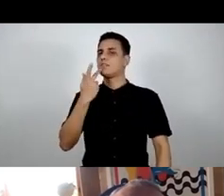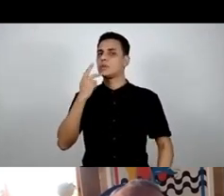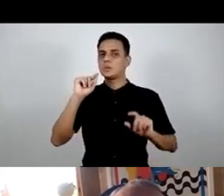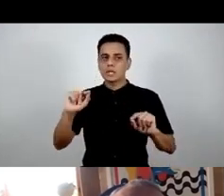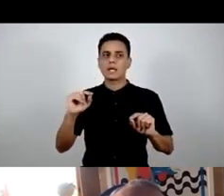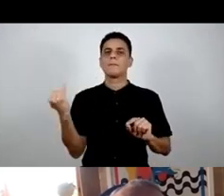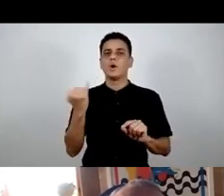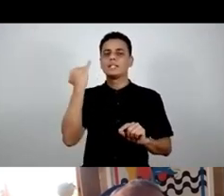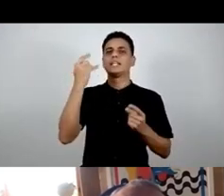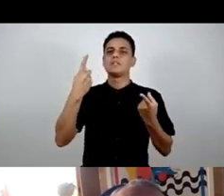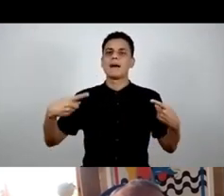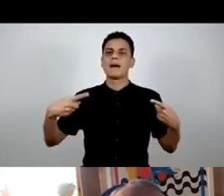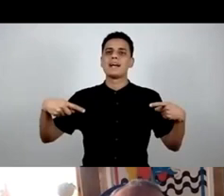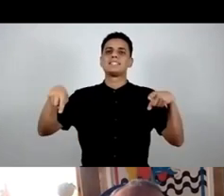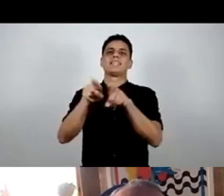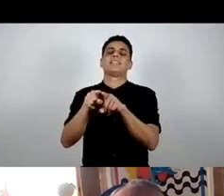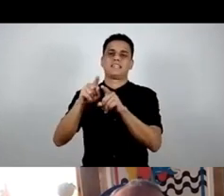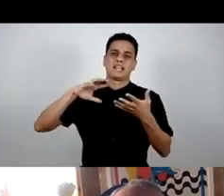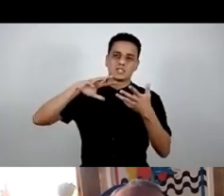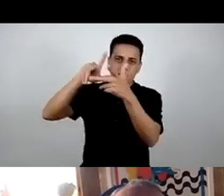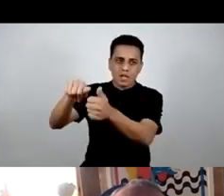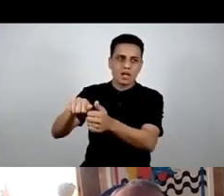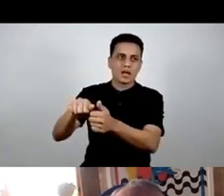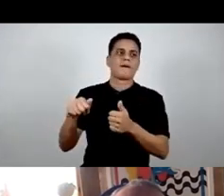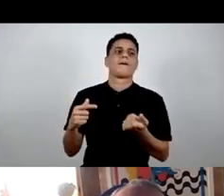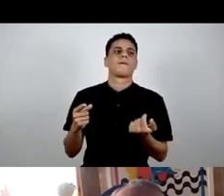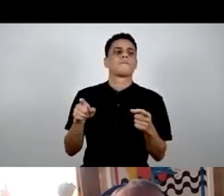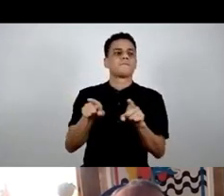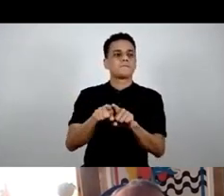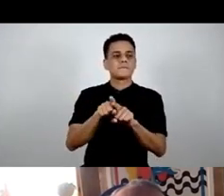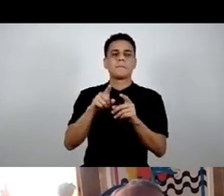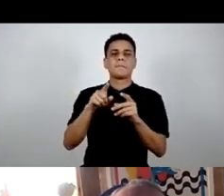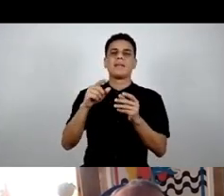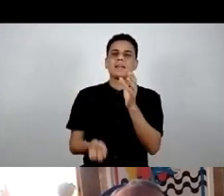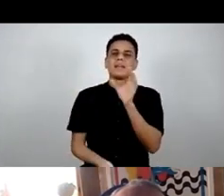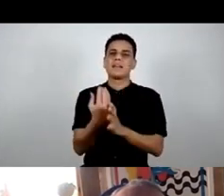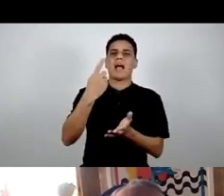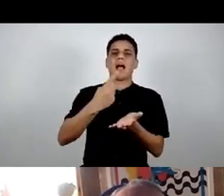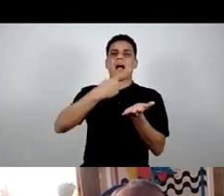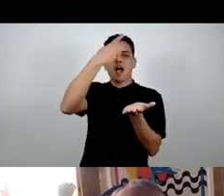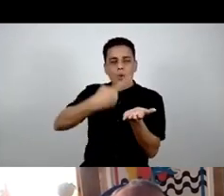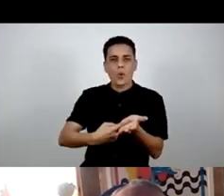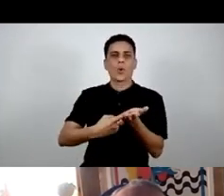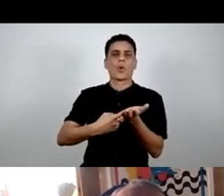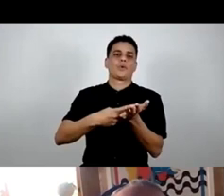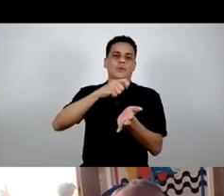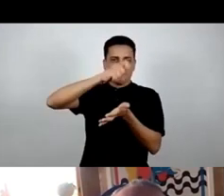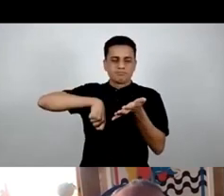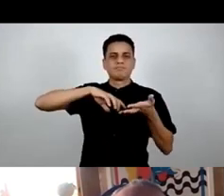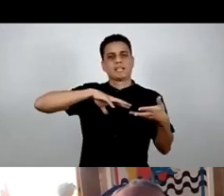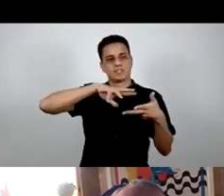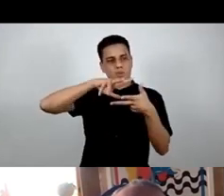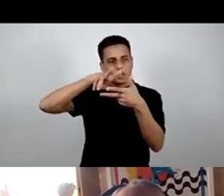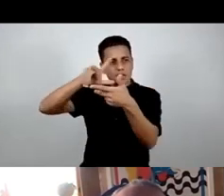coproduções internacionais e da elaboração, né, de tratados internacionais que passa necessariamente